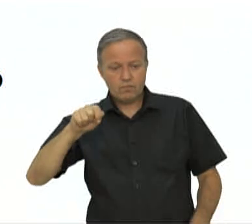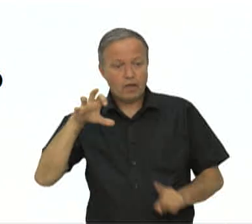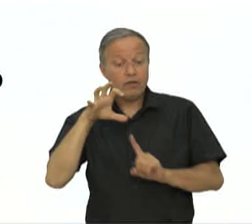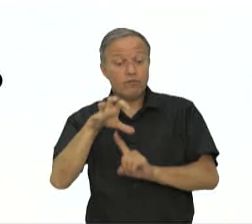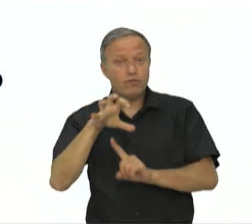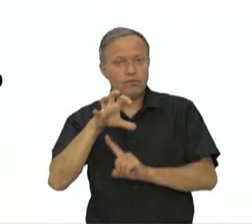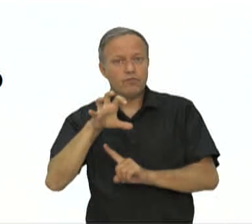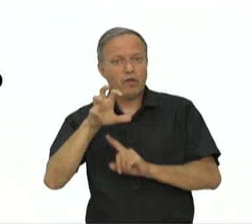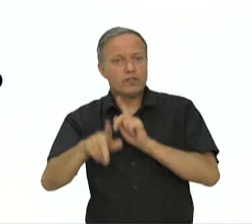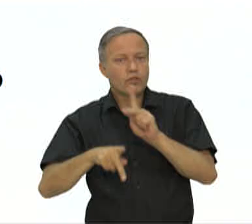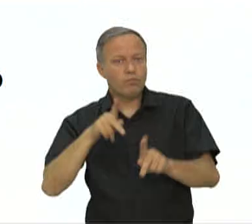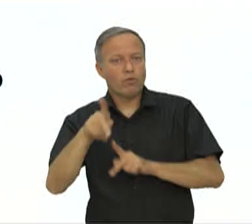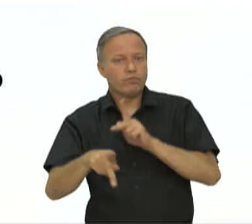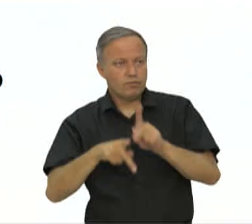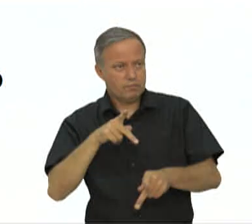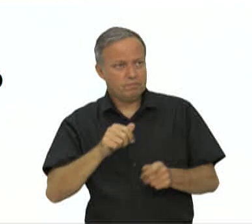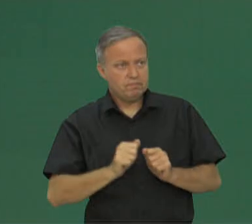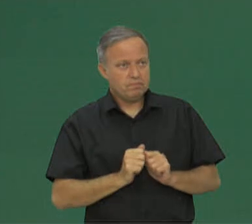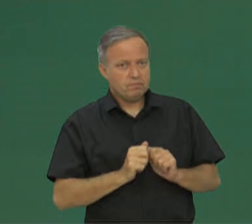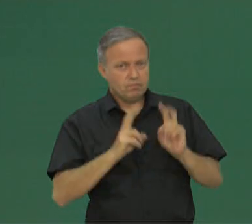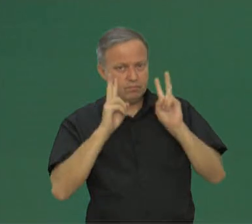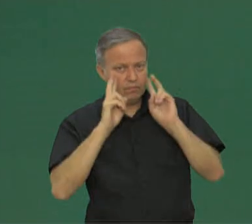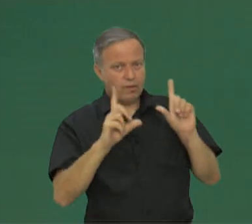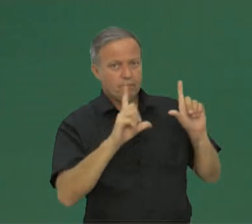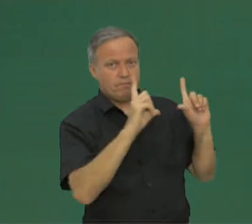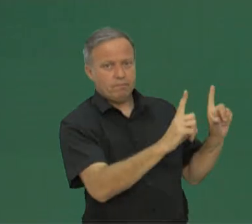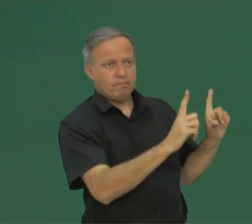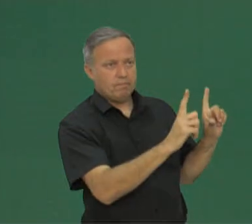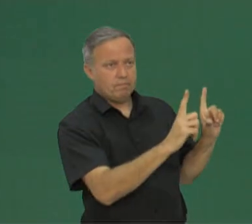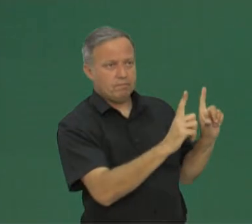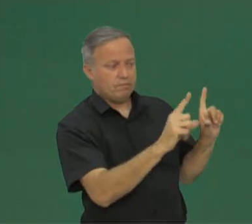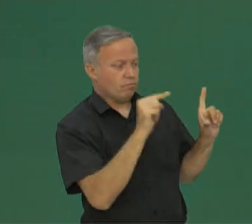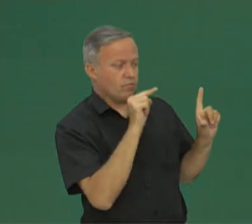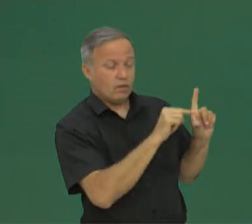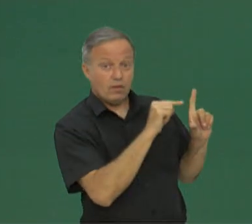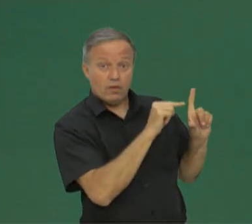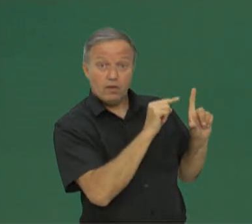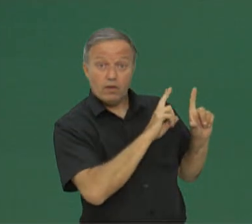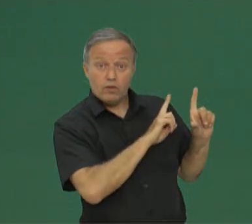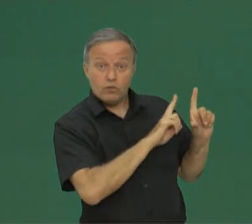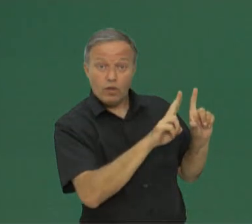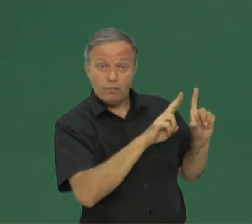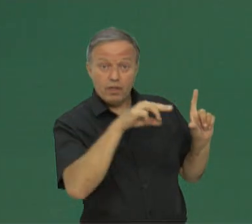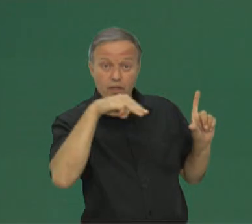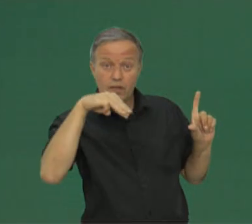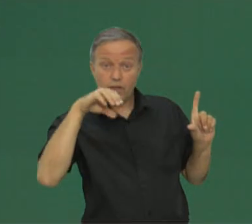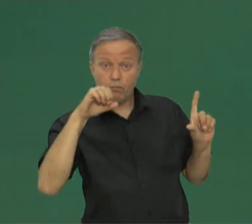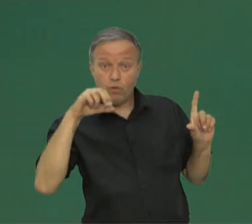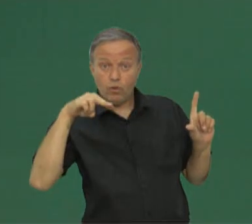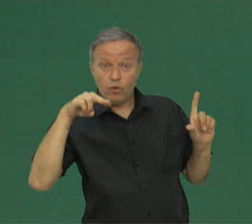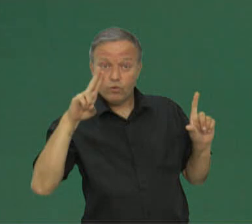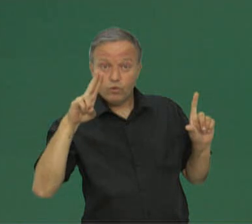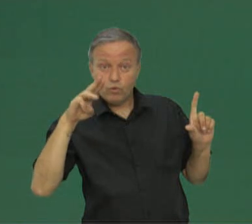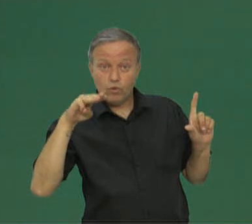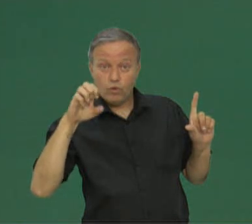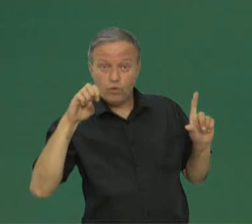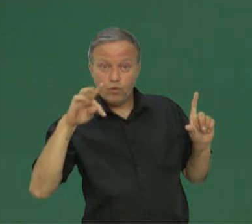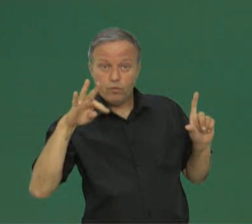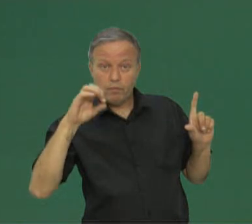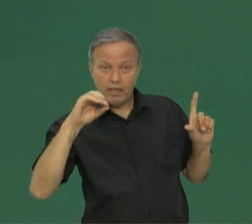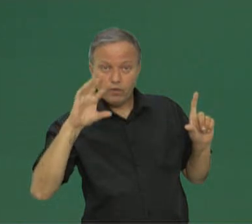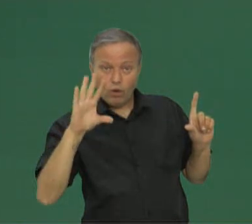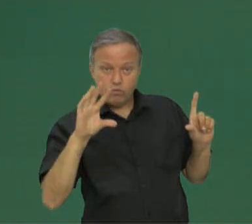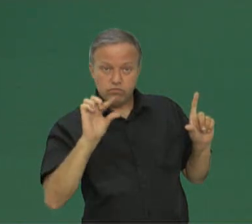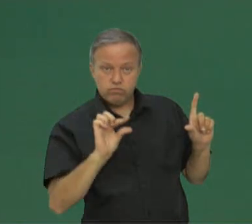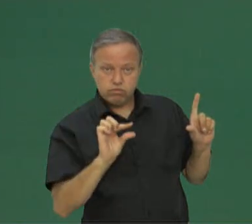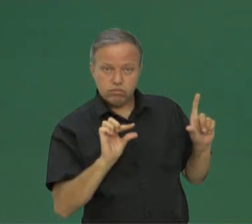Então, esta obra aqui se chama Monumento Mínimo e foi feito pela primeira vez em 2005,